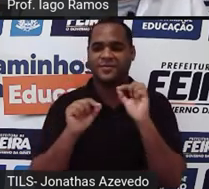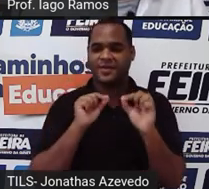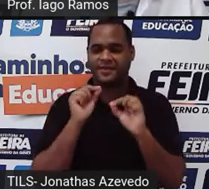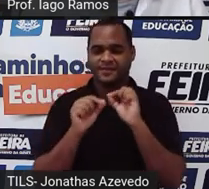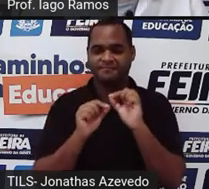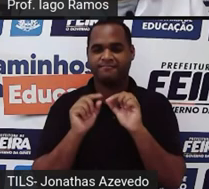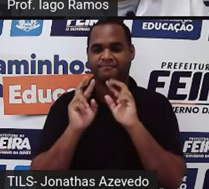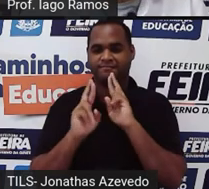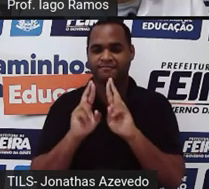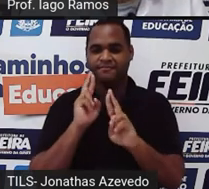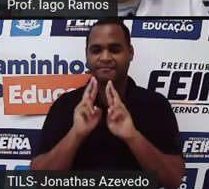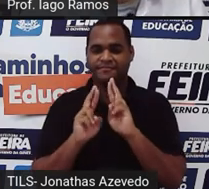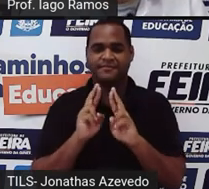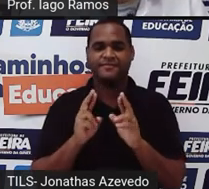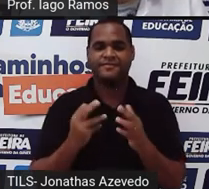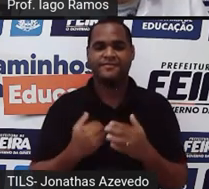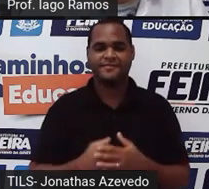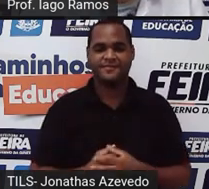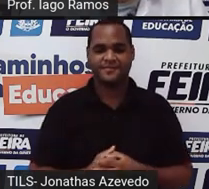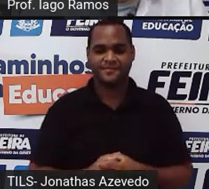o resultado